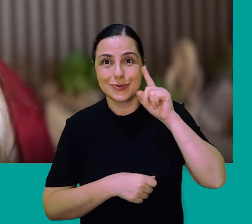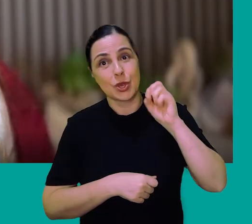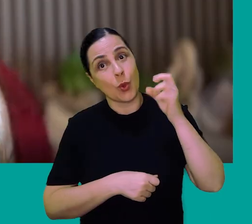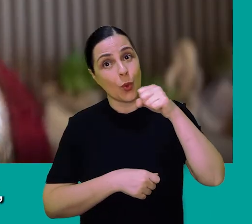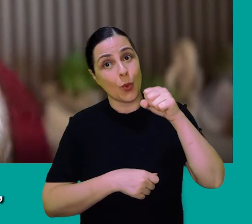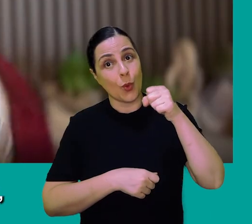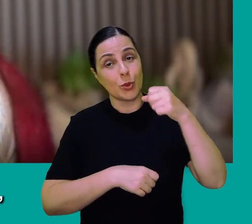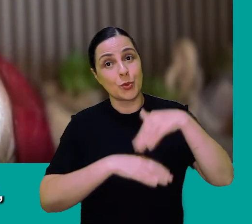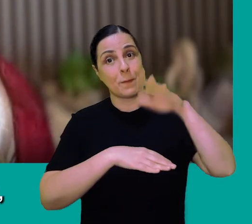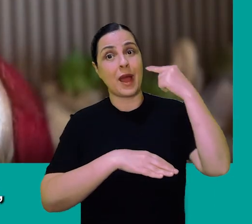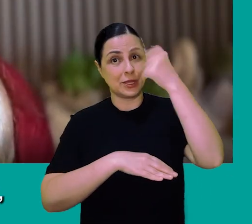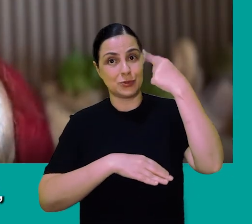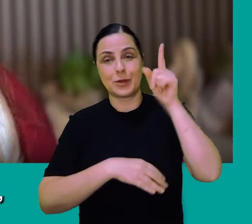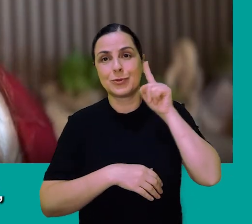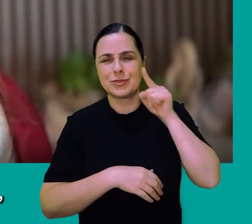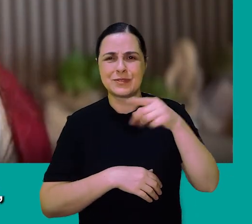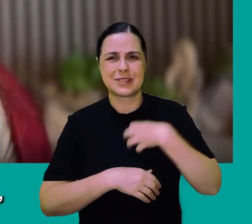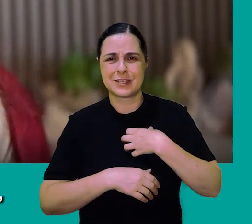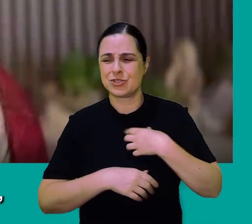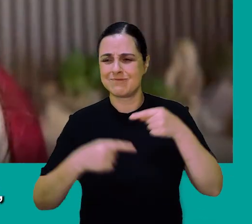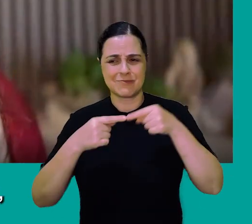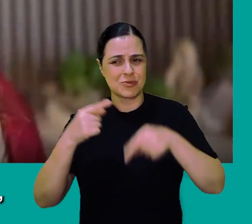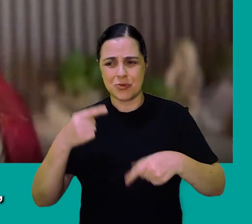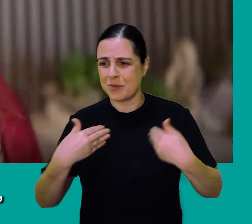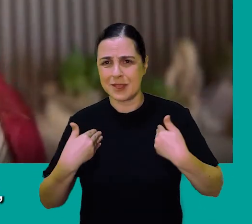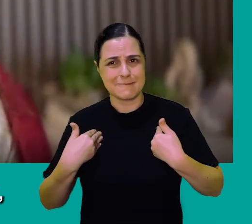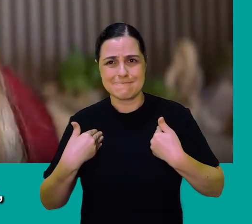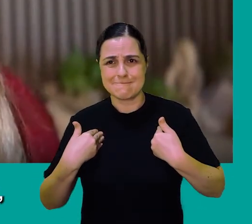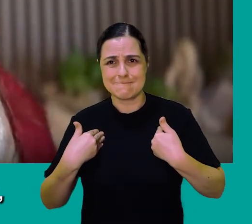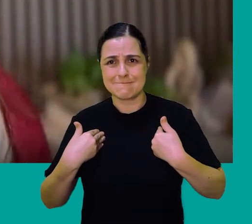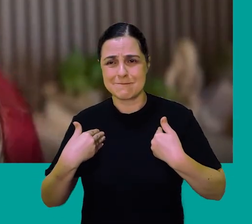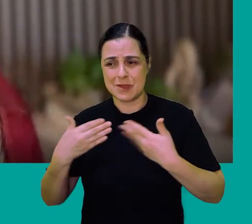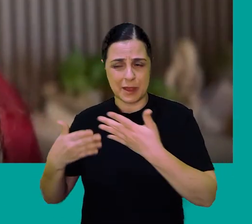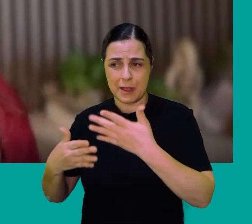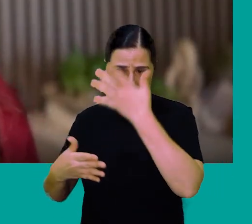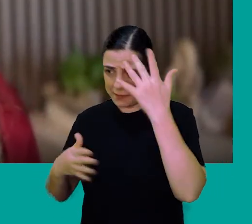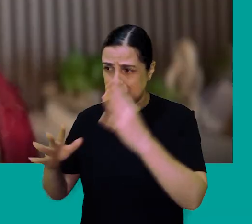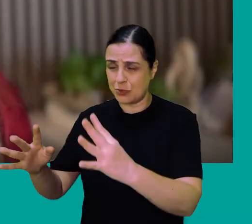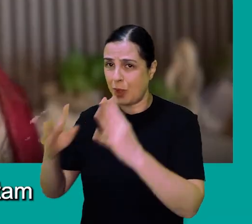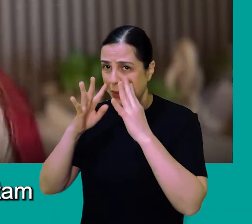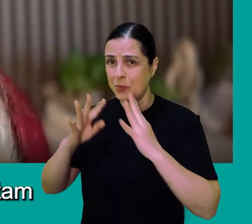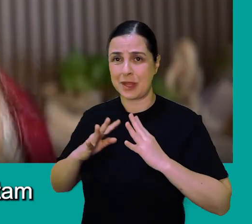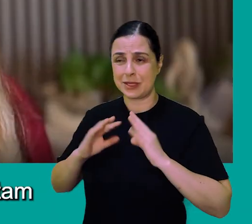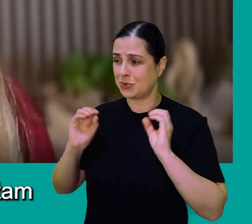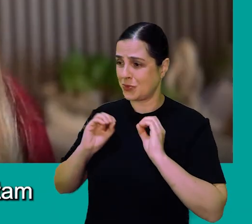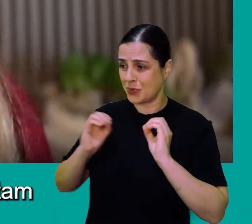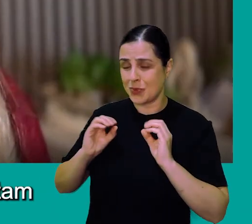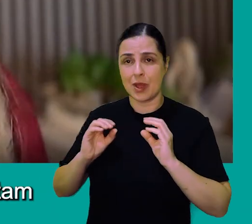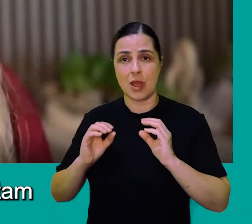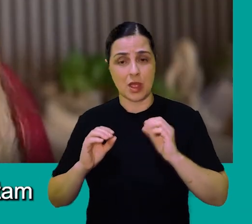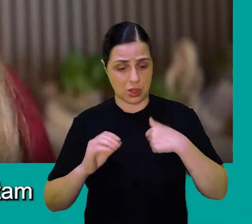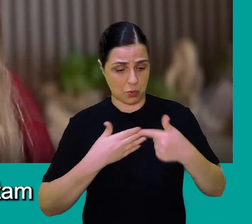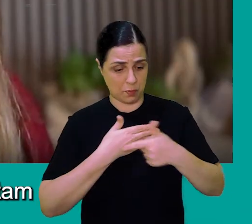mais, mas que você não se encaixa, que ali as pessoas não te ouvem, que você está ali, você desempenha uma